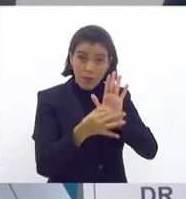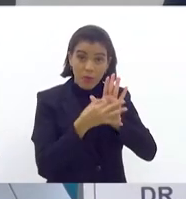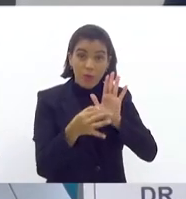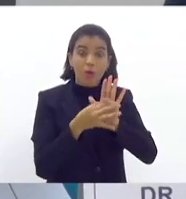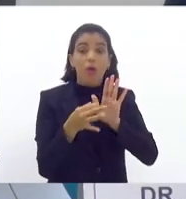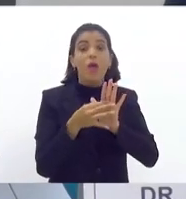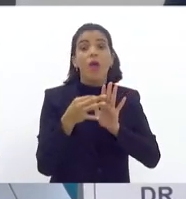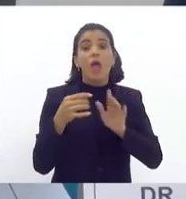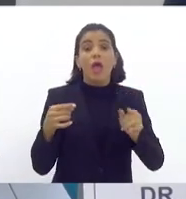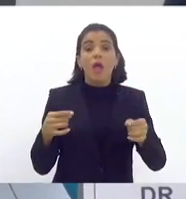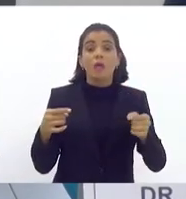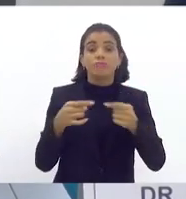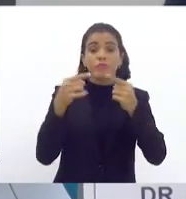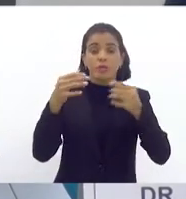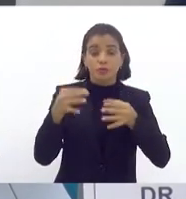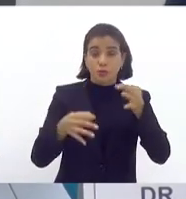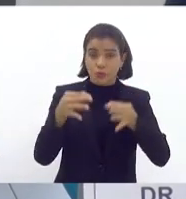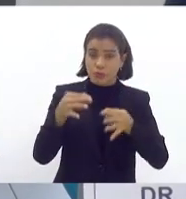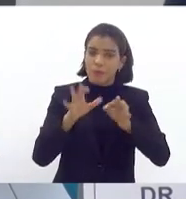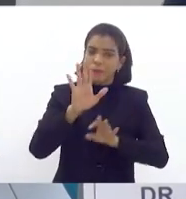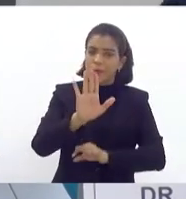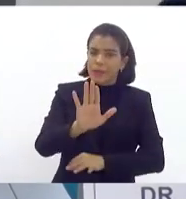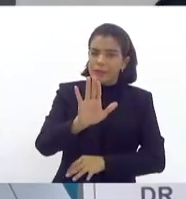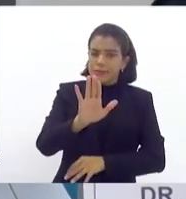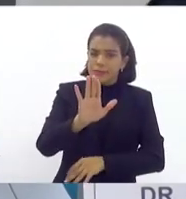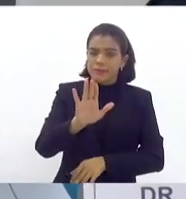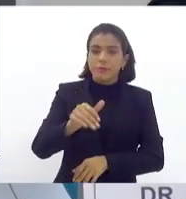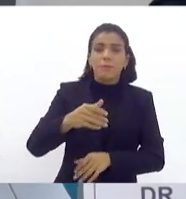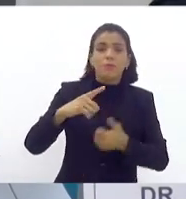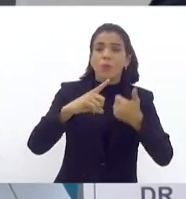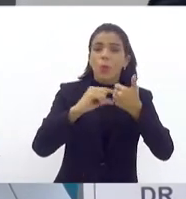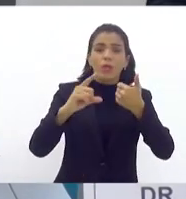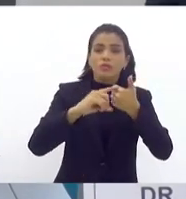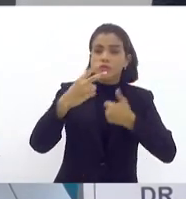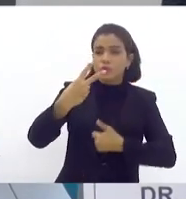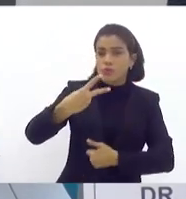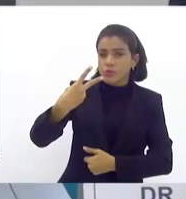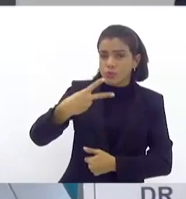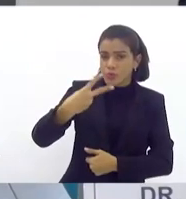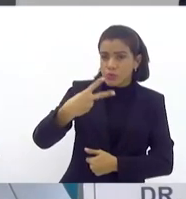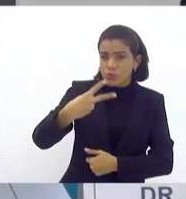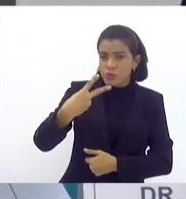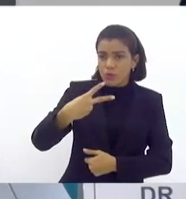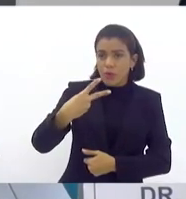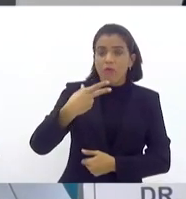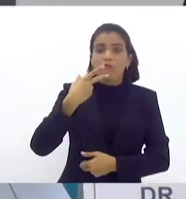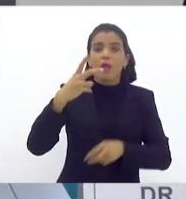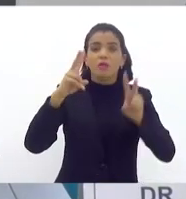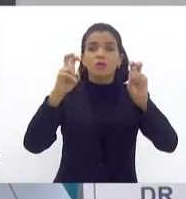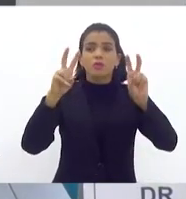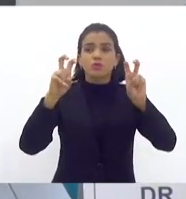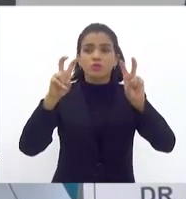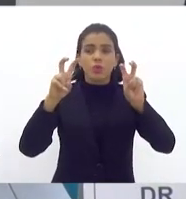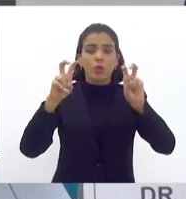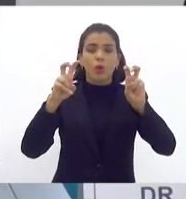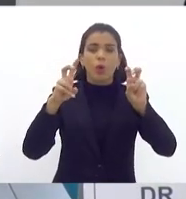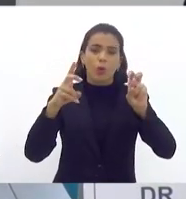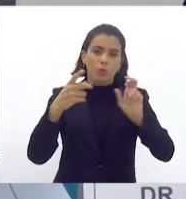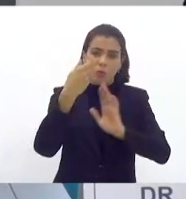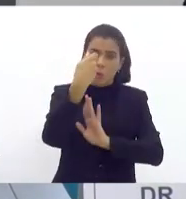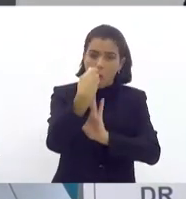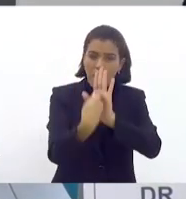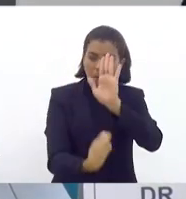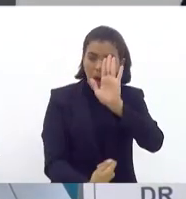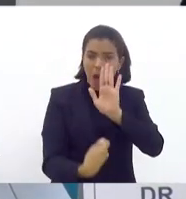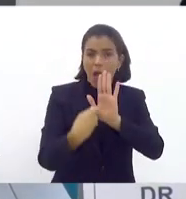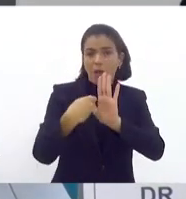pela juridicidade, mas eu faço uma menção aqui, que no artigo 2º, no que diz respeito à ampliação do escopo do